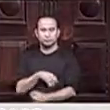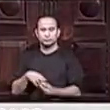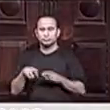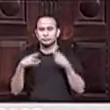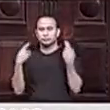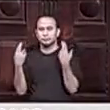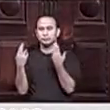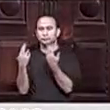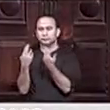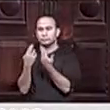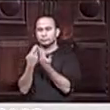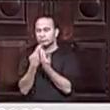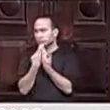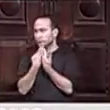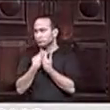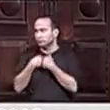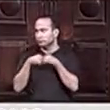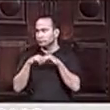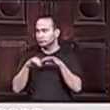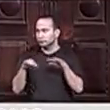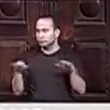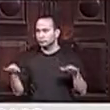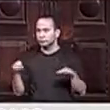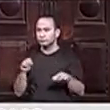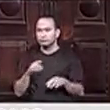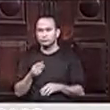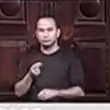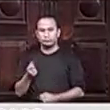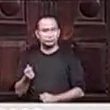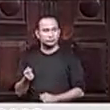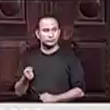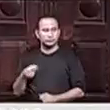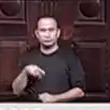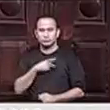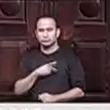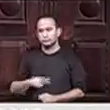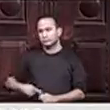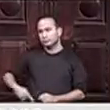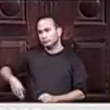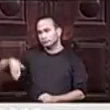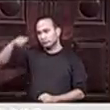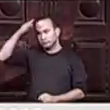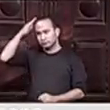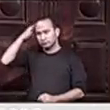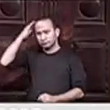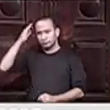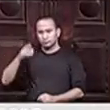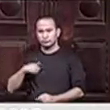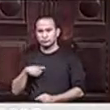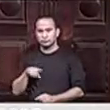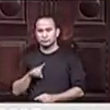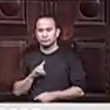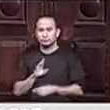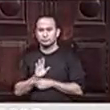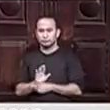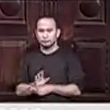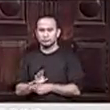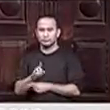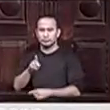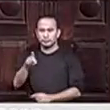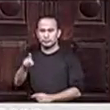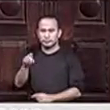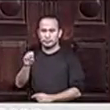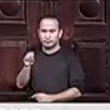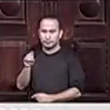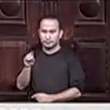para deliberar a questão de saída do presidente Temer, do apoio do PSDB ao